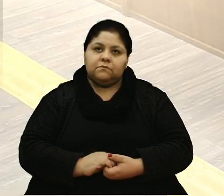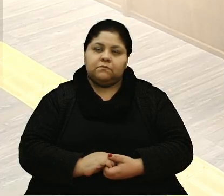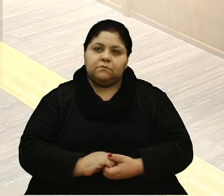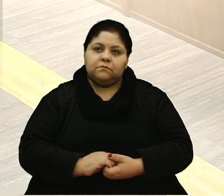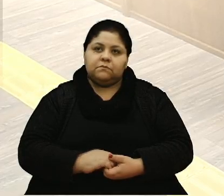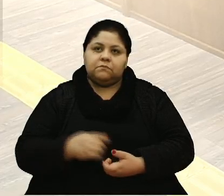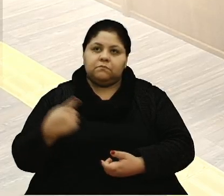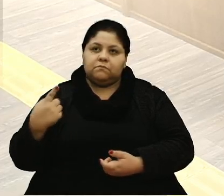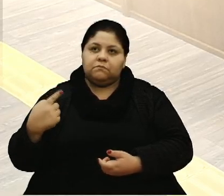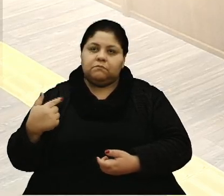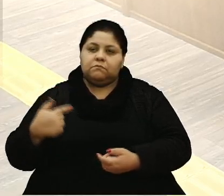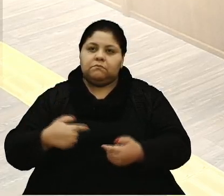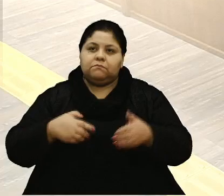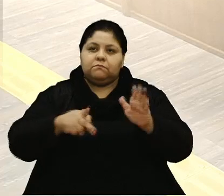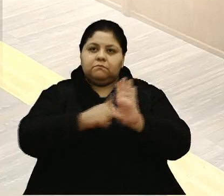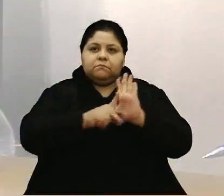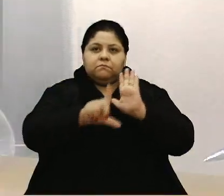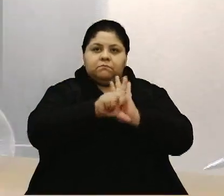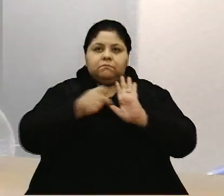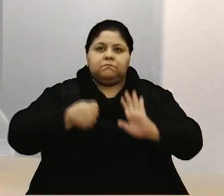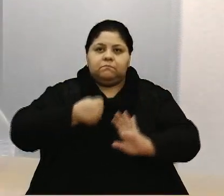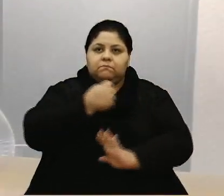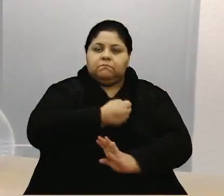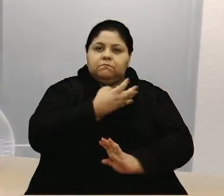Em primeira discussão, o projeto de lei número